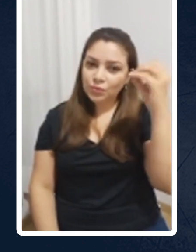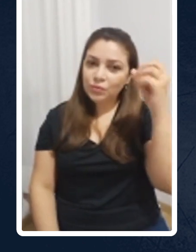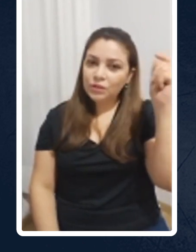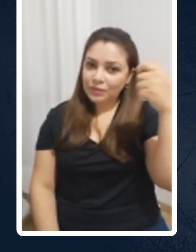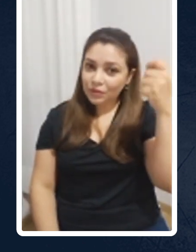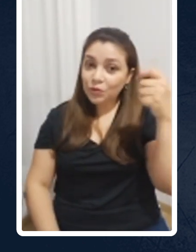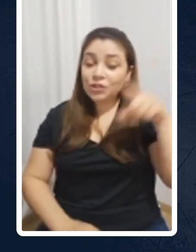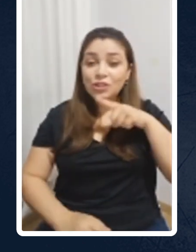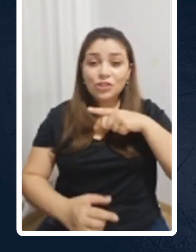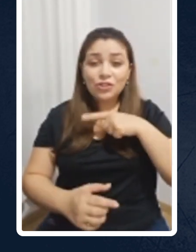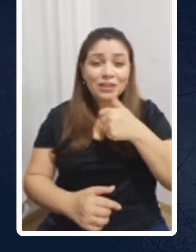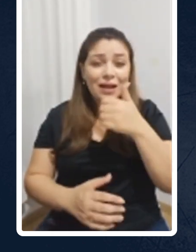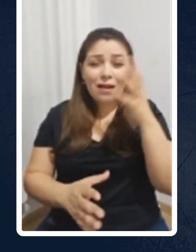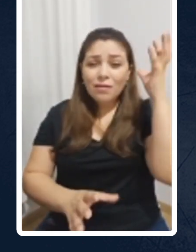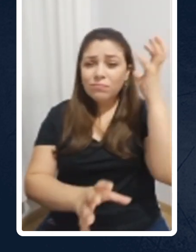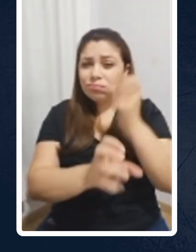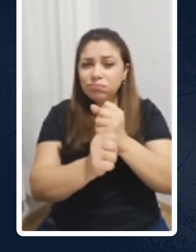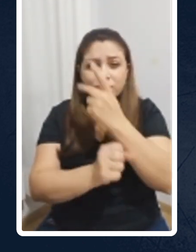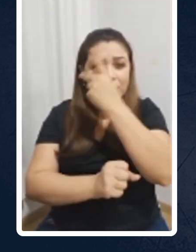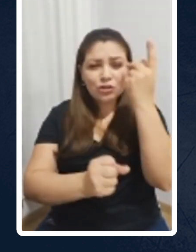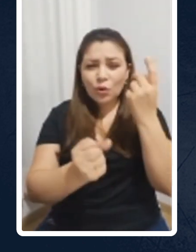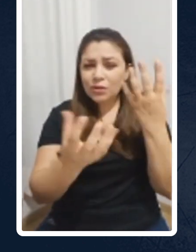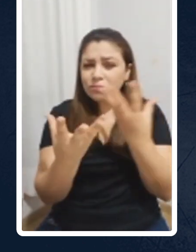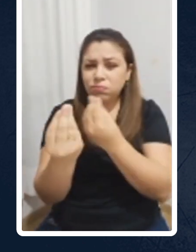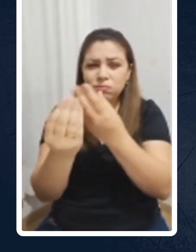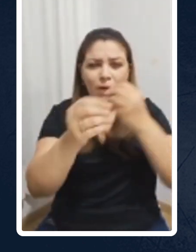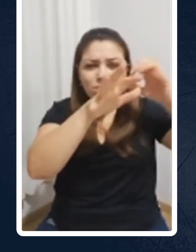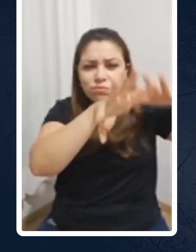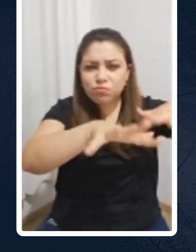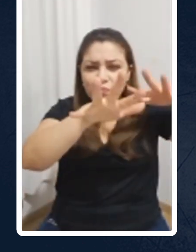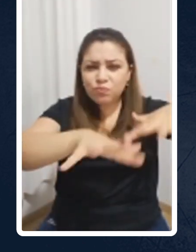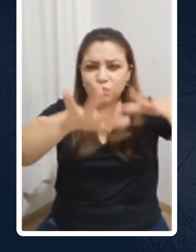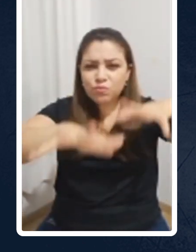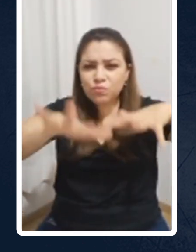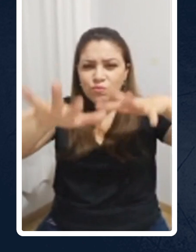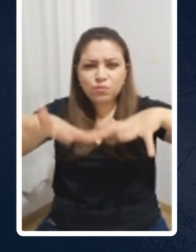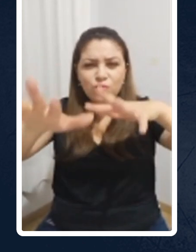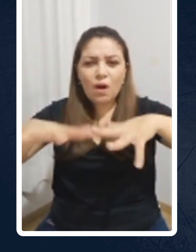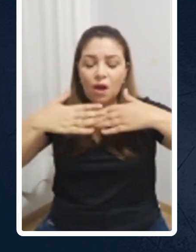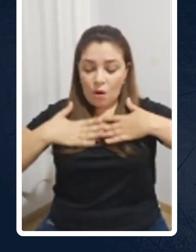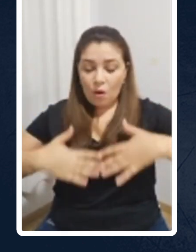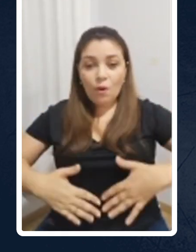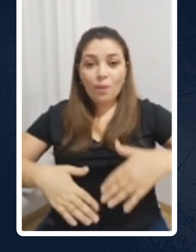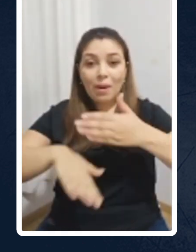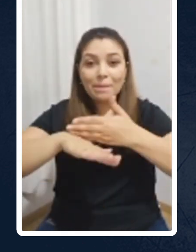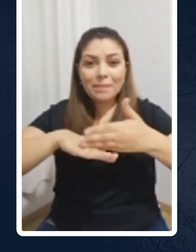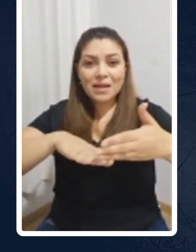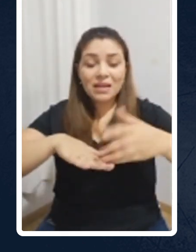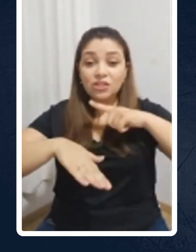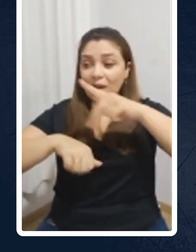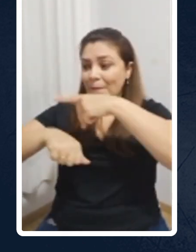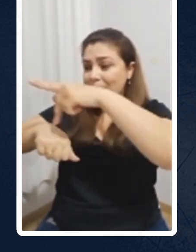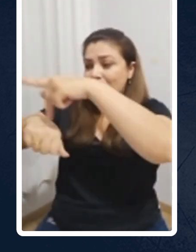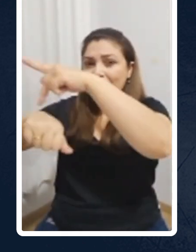centenas, todos com luvas brancas. Veio gente de outros países da América Latina. A comunidade surda do